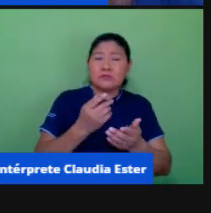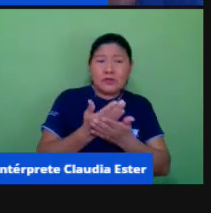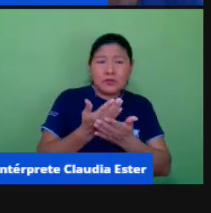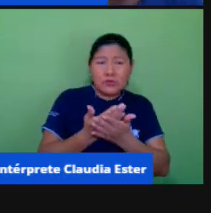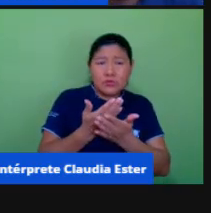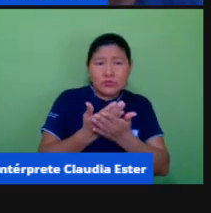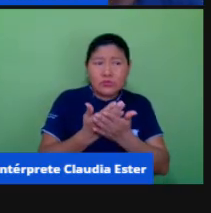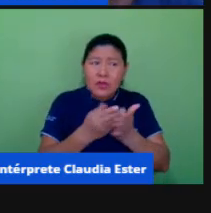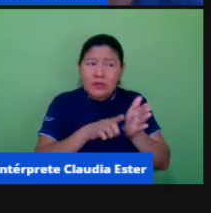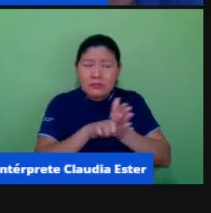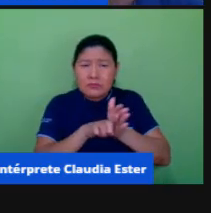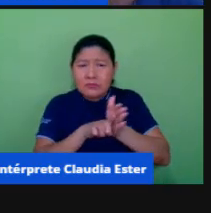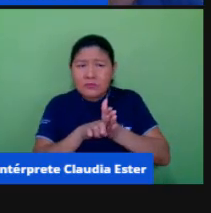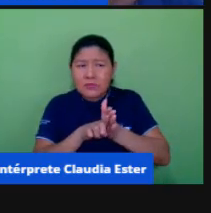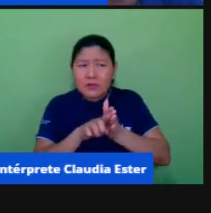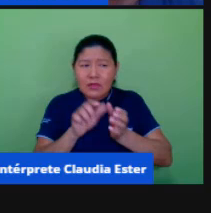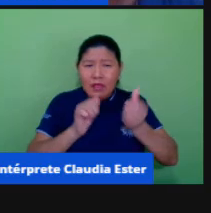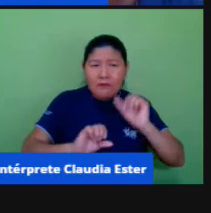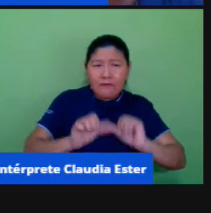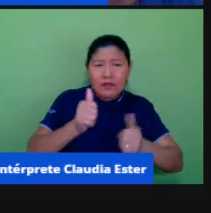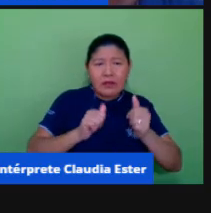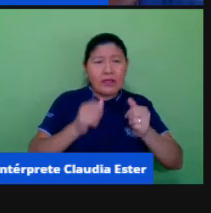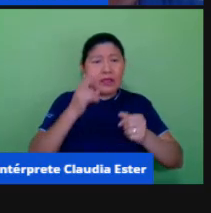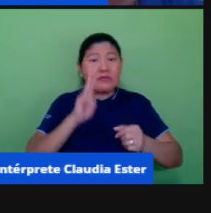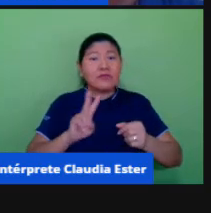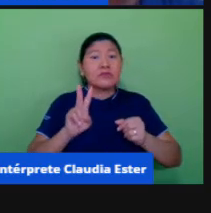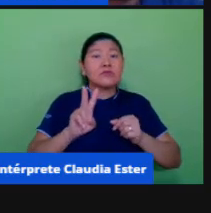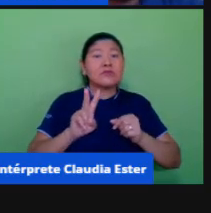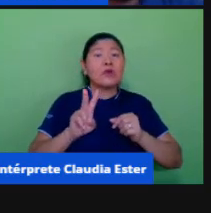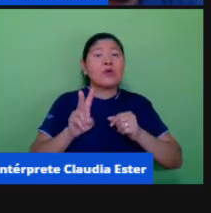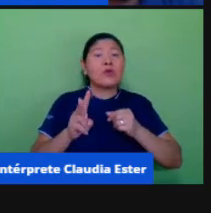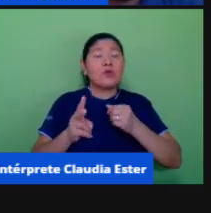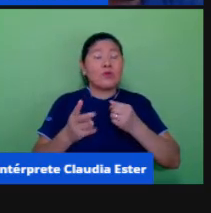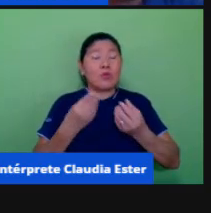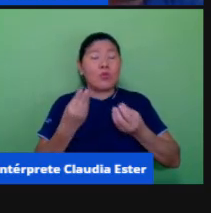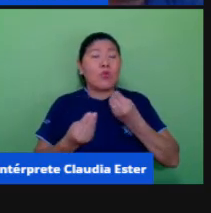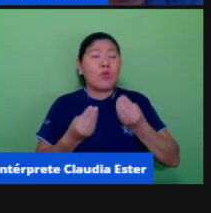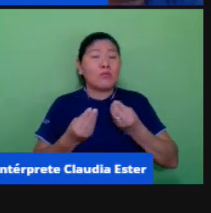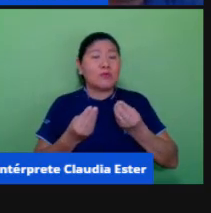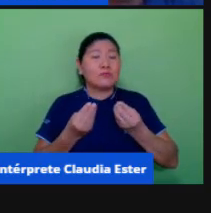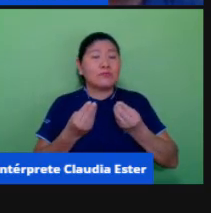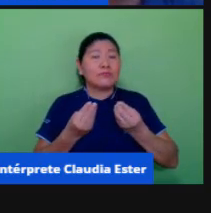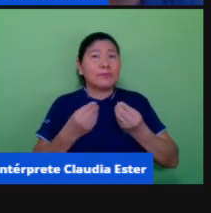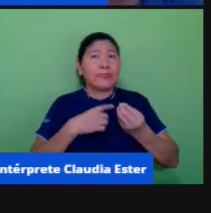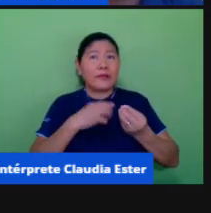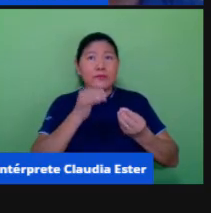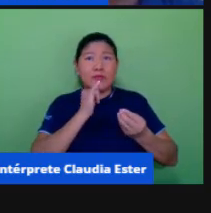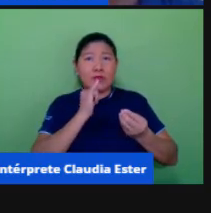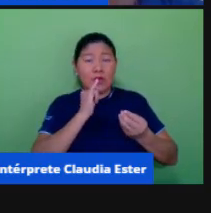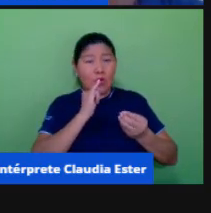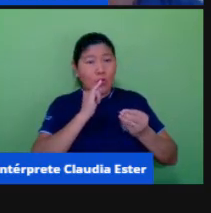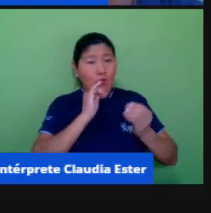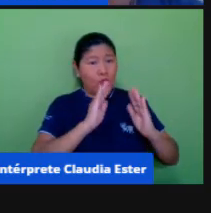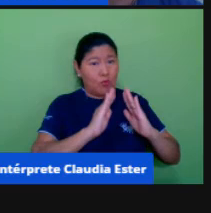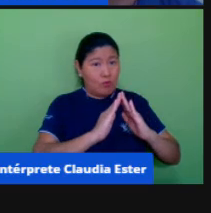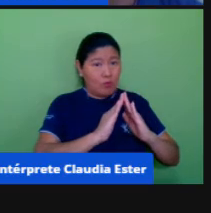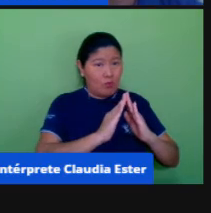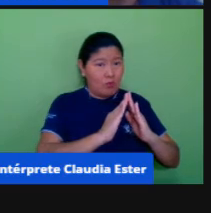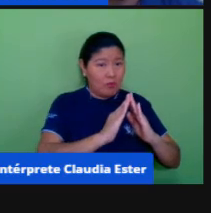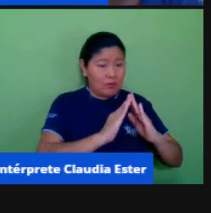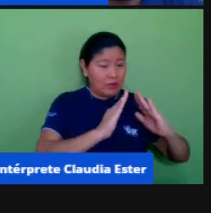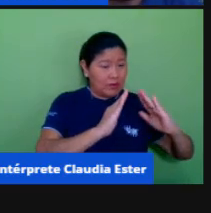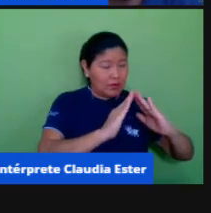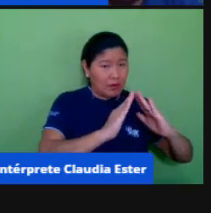que é o homeschooling, que é o ensino em casa, onde os pais poderão, né, se,